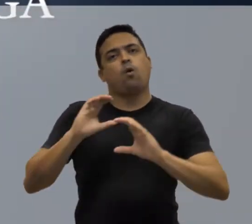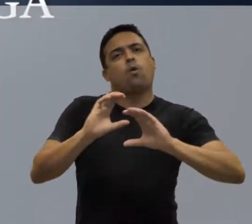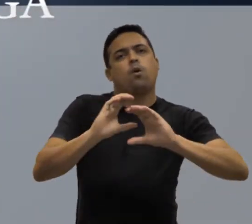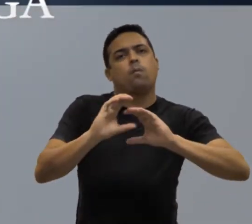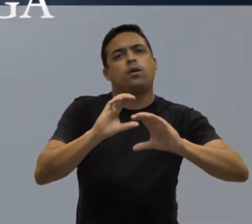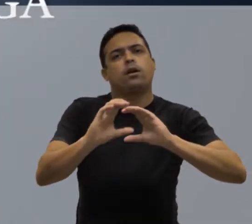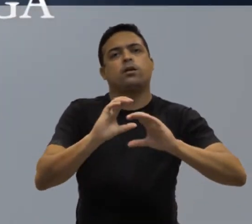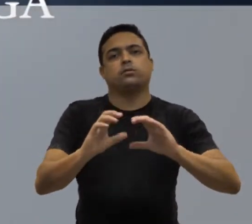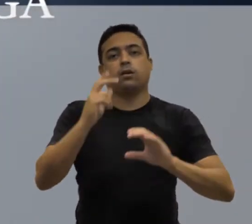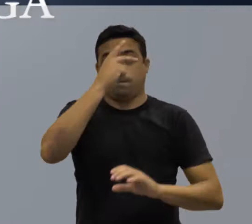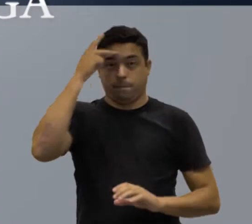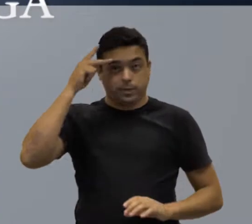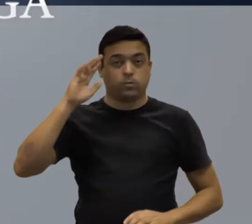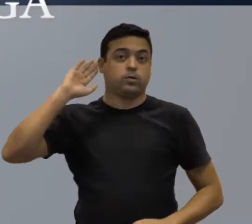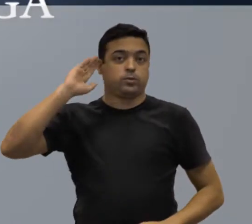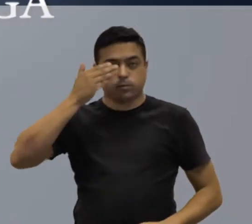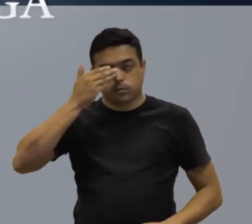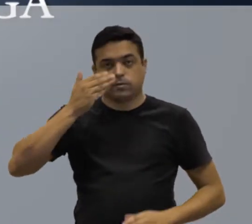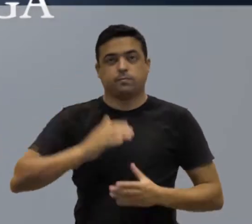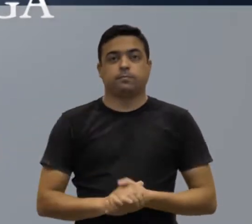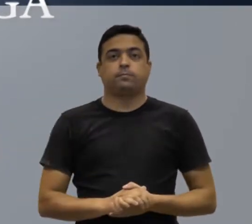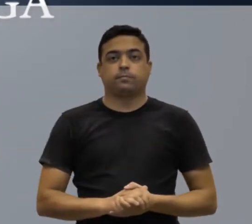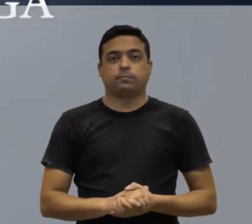Comunicação para a pessoa surdo-cega.